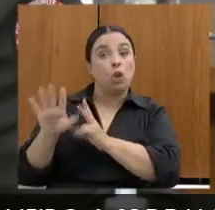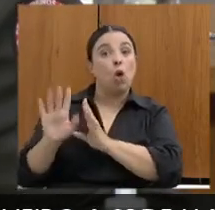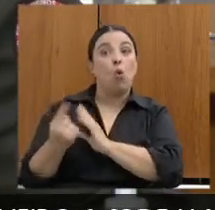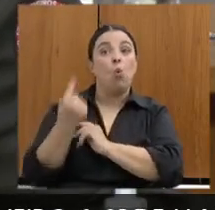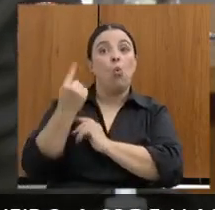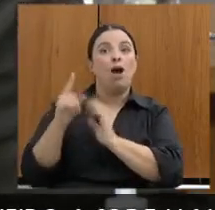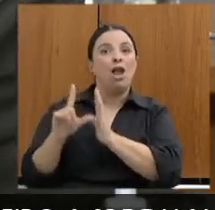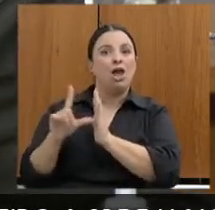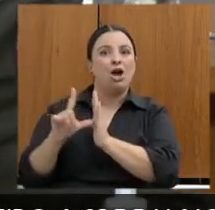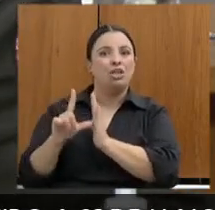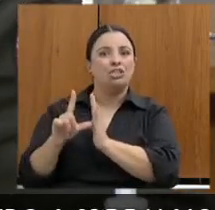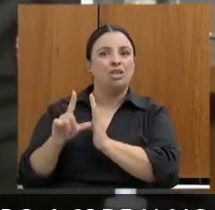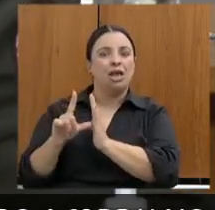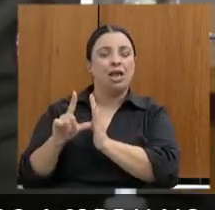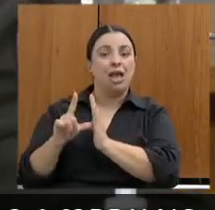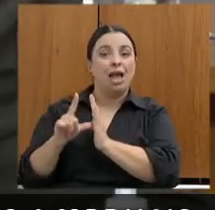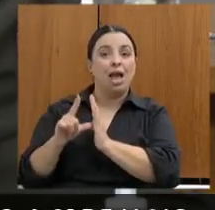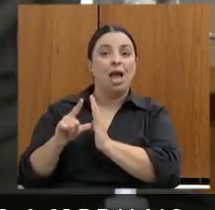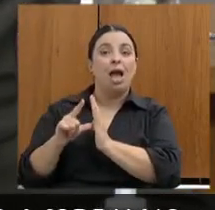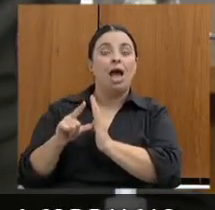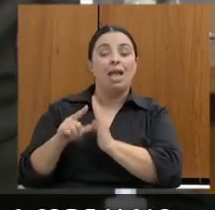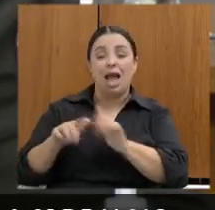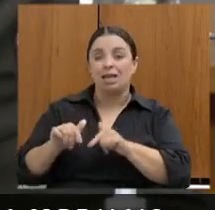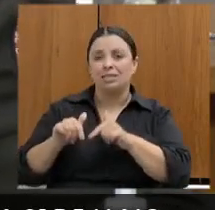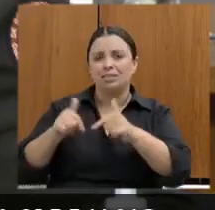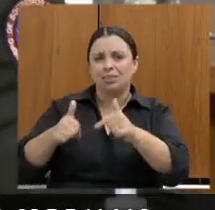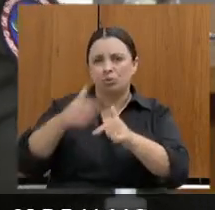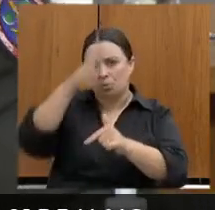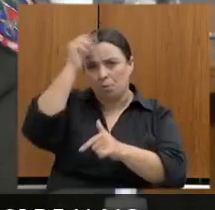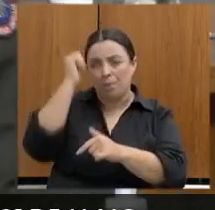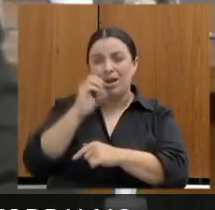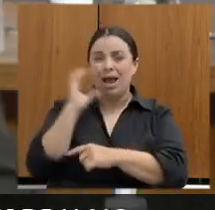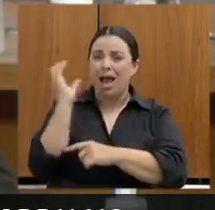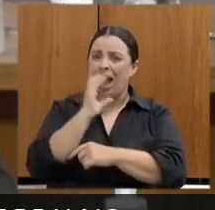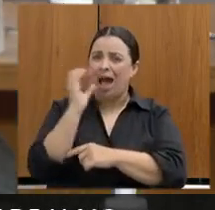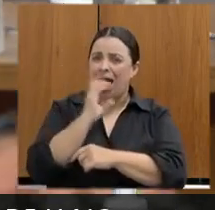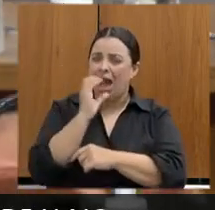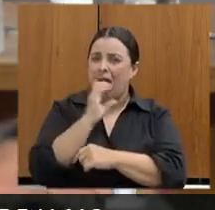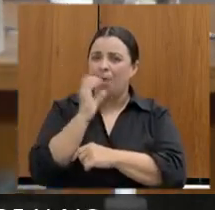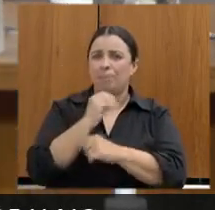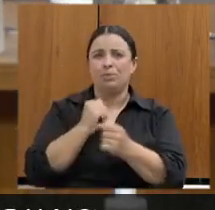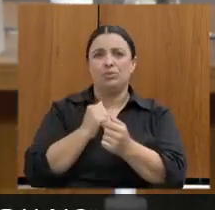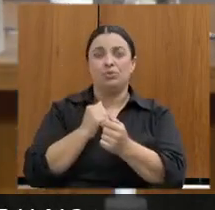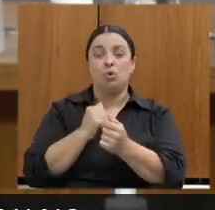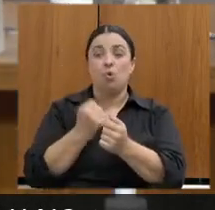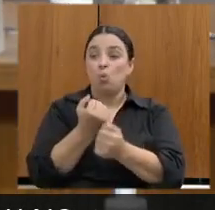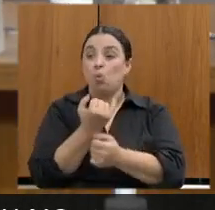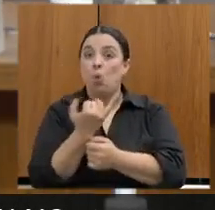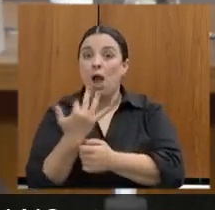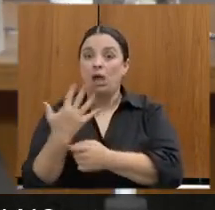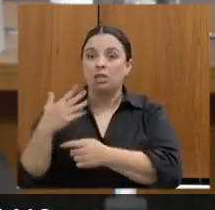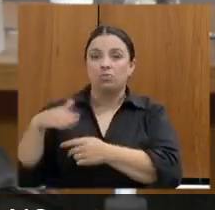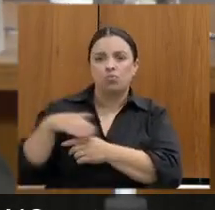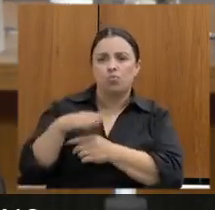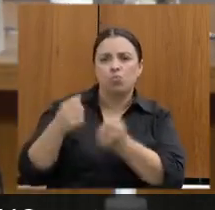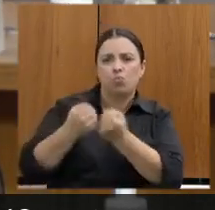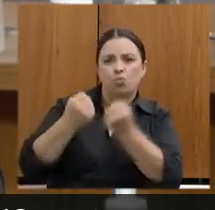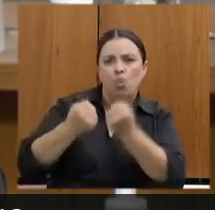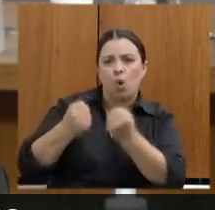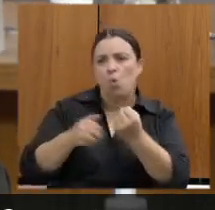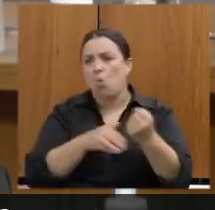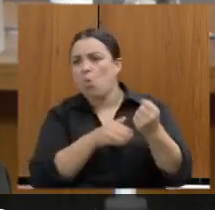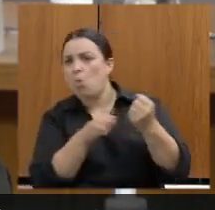de todo o mercado tempo resposta número de viaturas qualidade do bombeiro